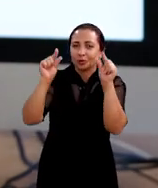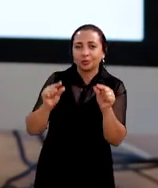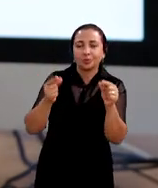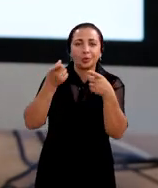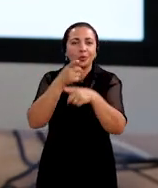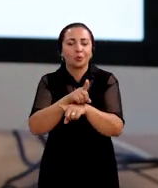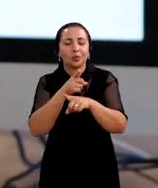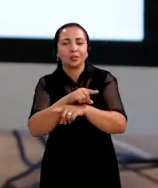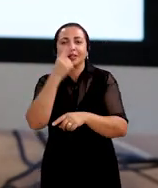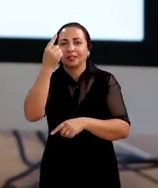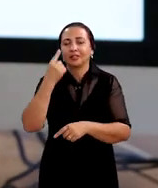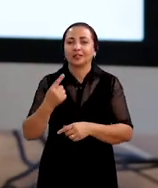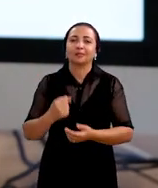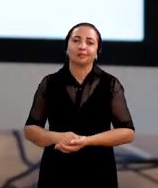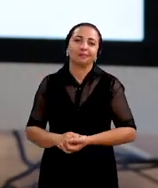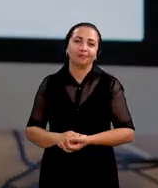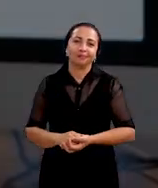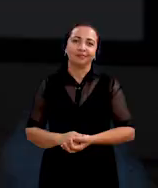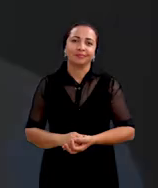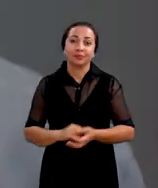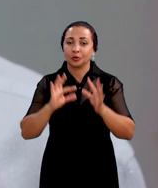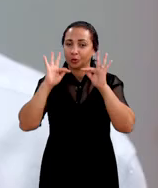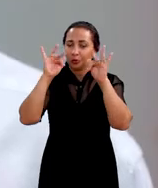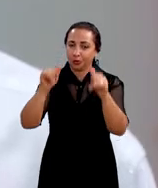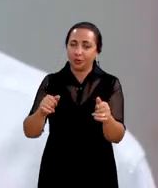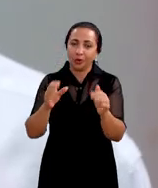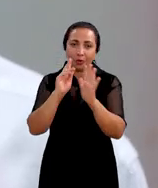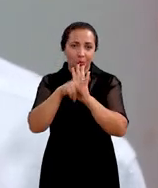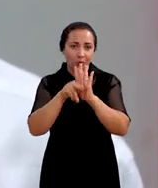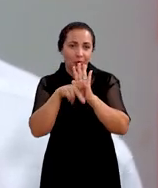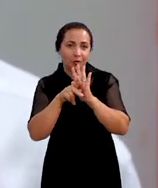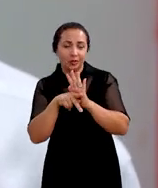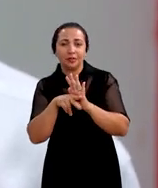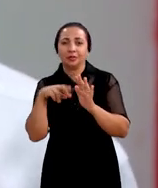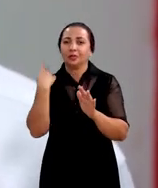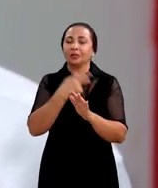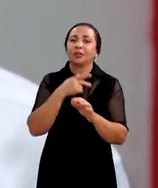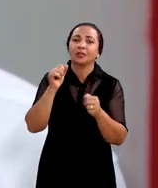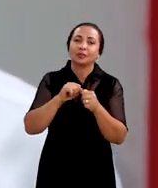tentar minimizar os contras, né, de cada um dos fatores. Ao final do projeto,